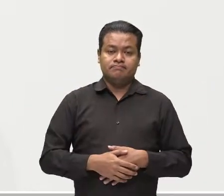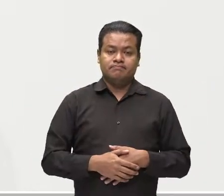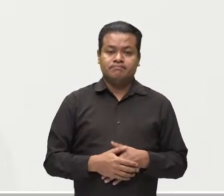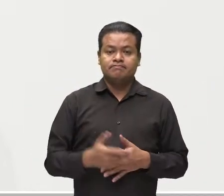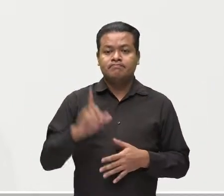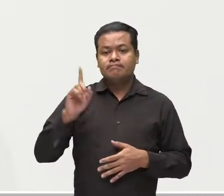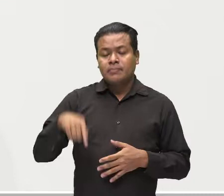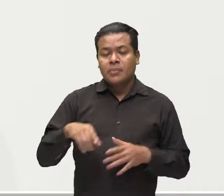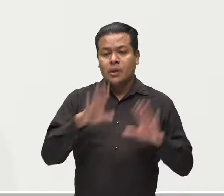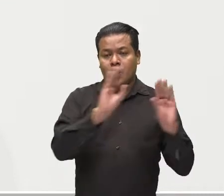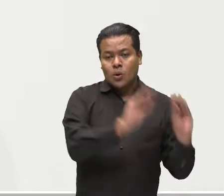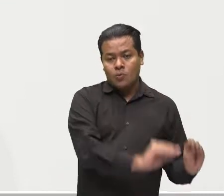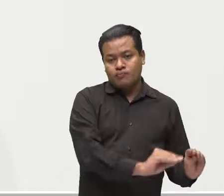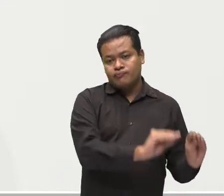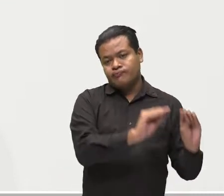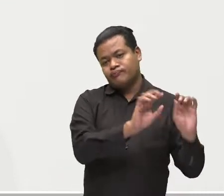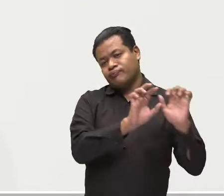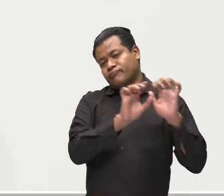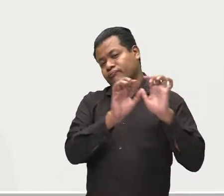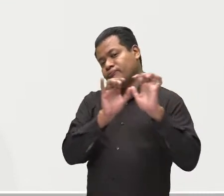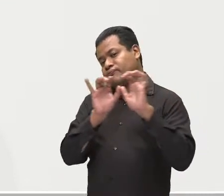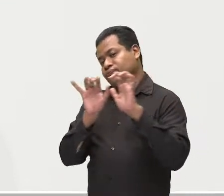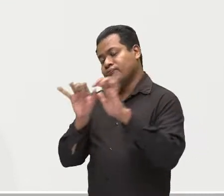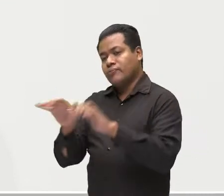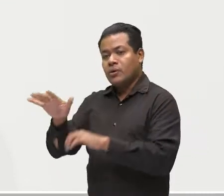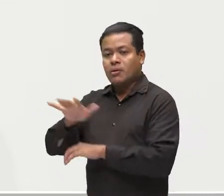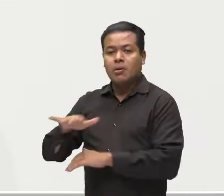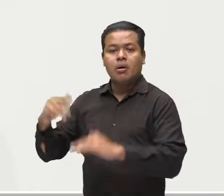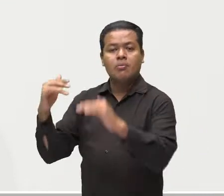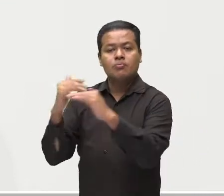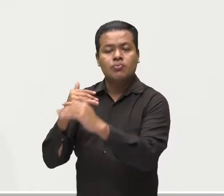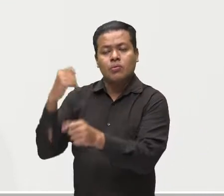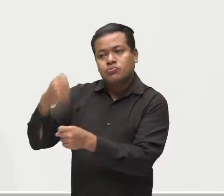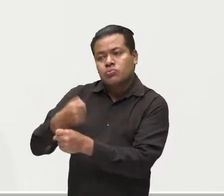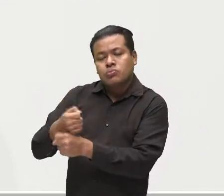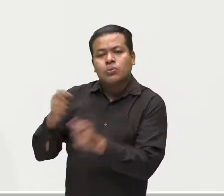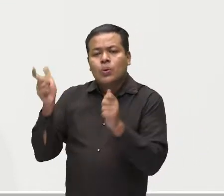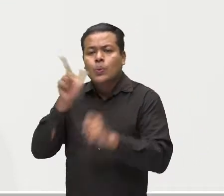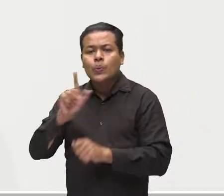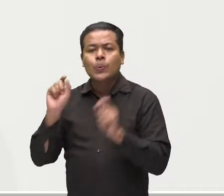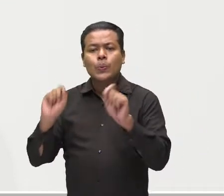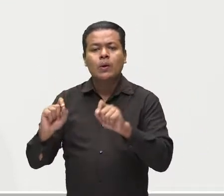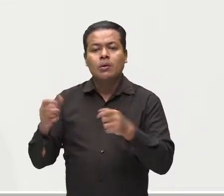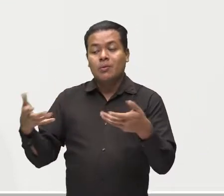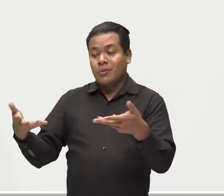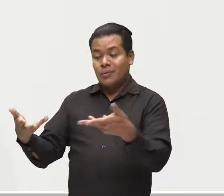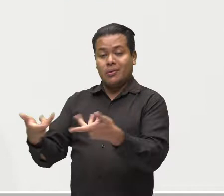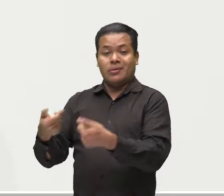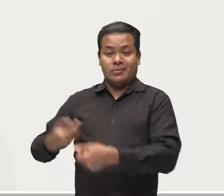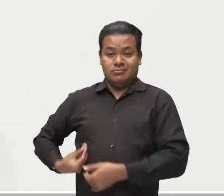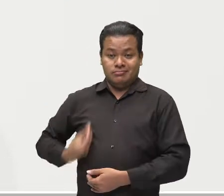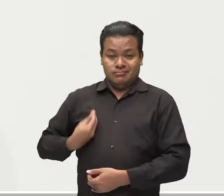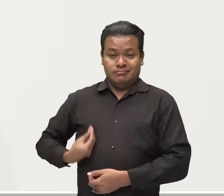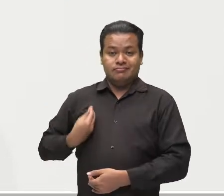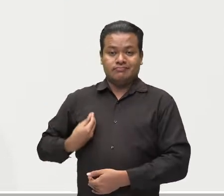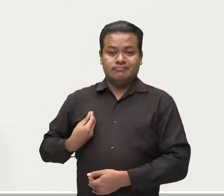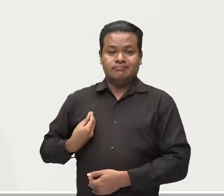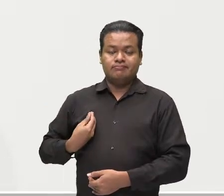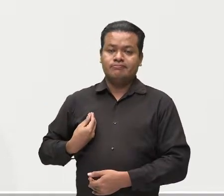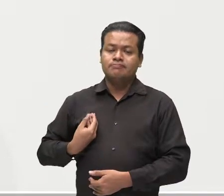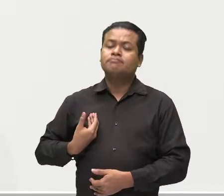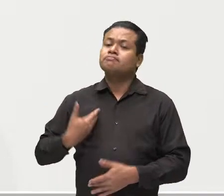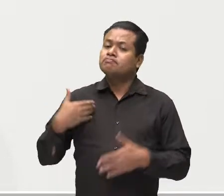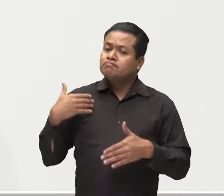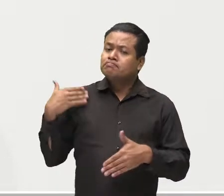pessoas migram, as pessoas vão para áreas mais urbanizadas para poder conseguir melhor qualidade de vida. E ao longo da década de